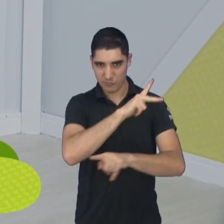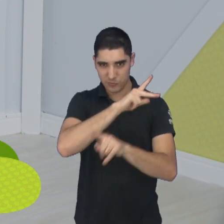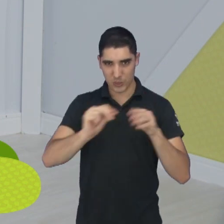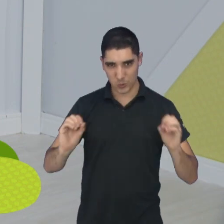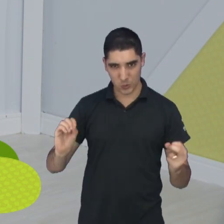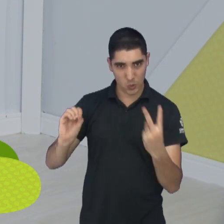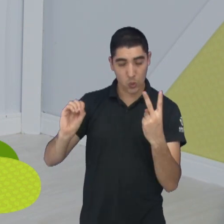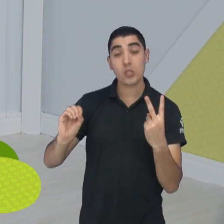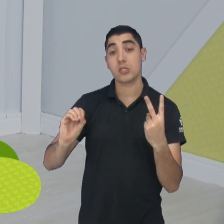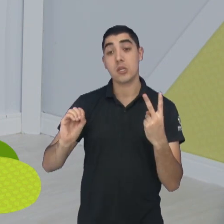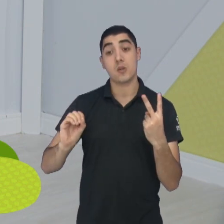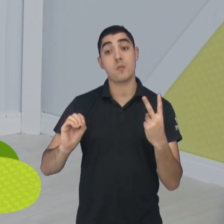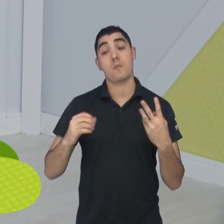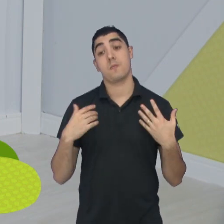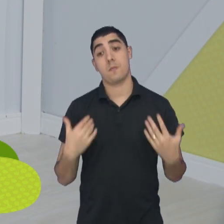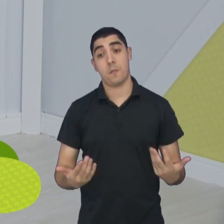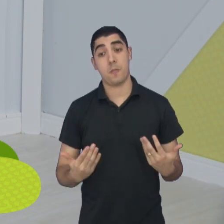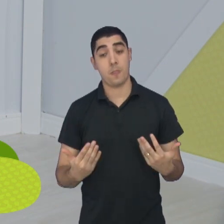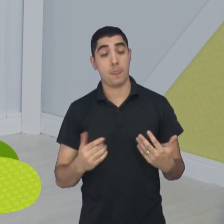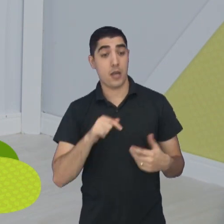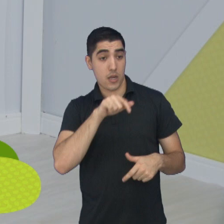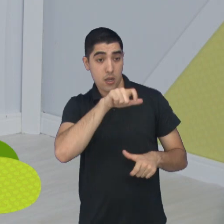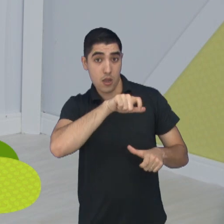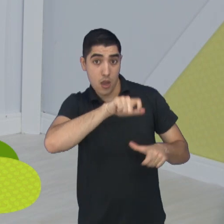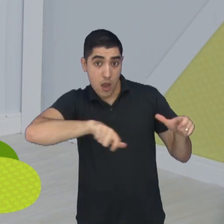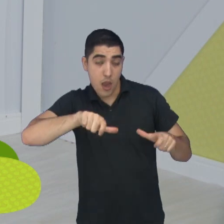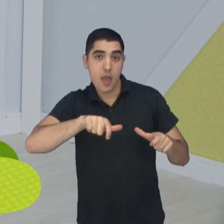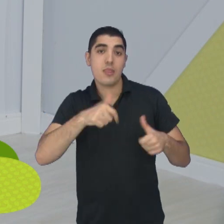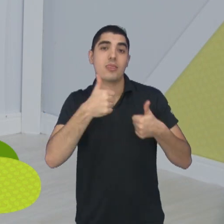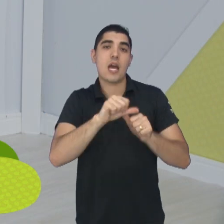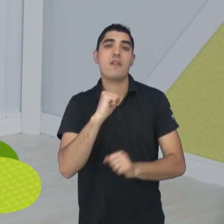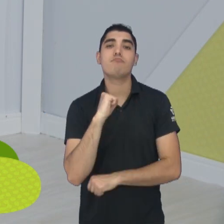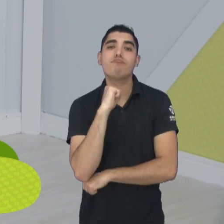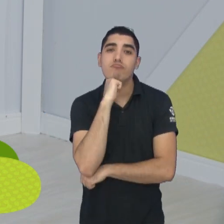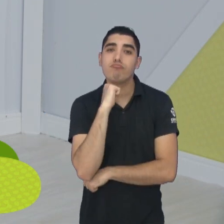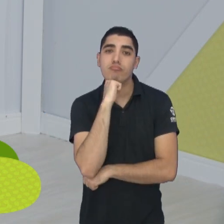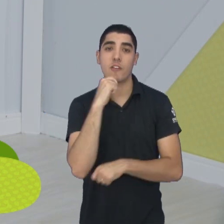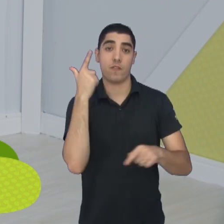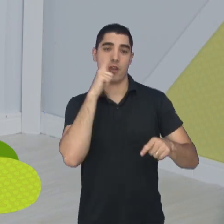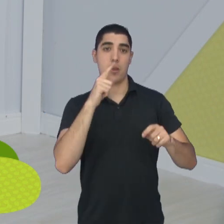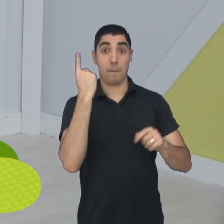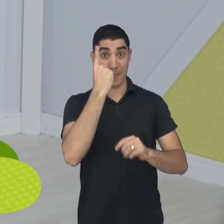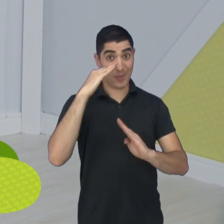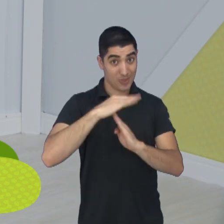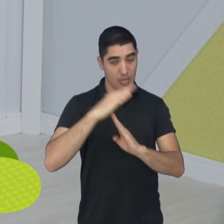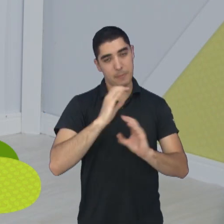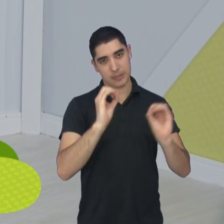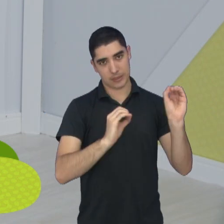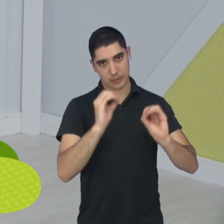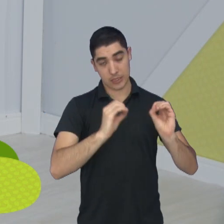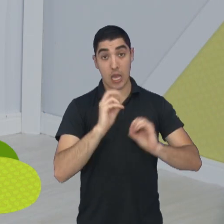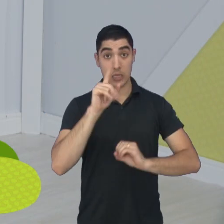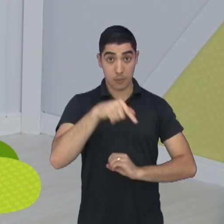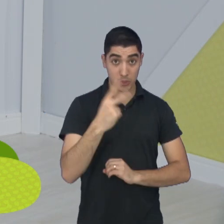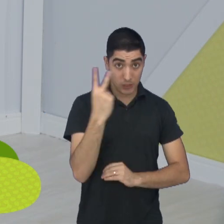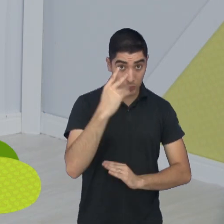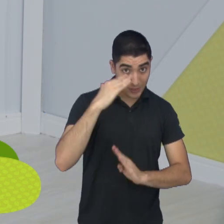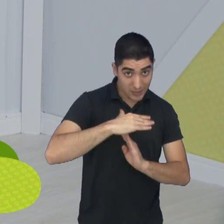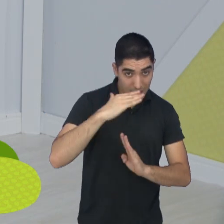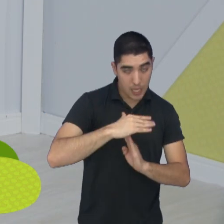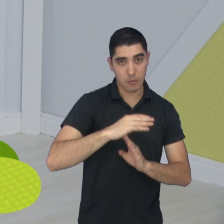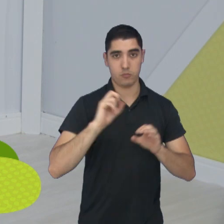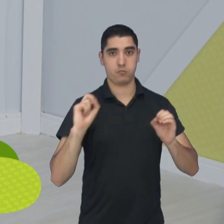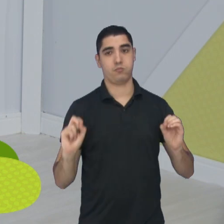com a maioria dos seus jogadores considerados reservas. Na primeira parte foi 0-0 com os times considerados titulares. Cerca